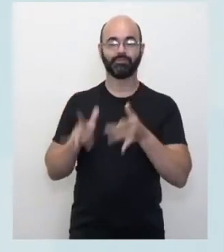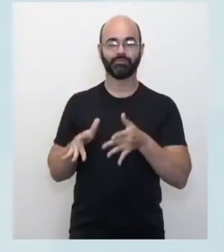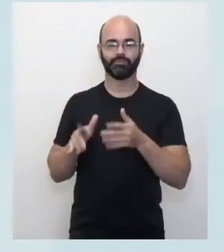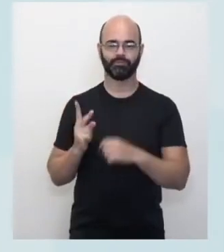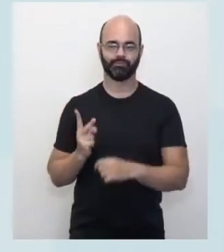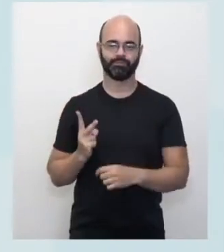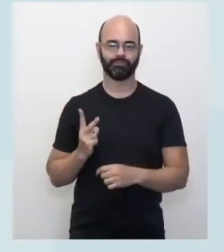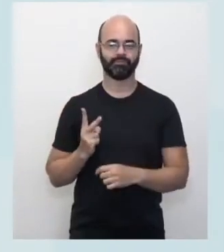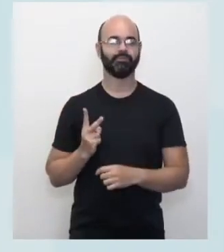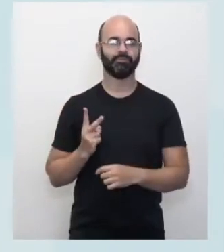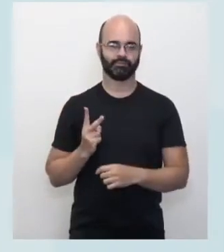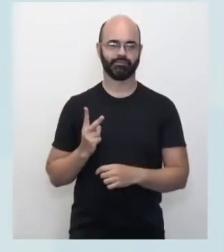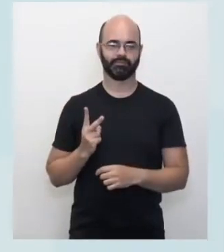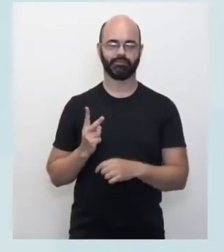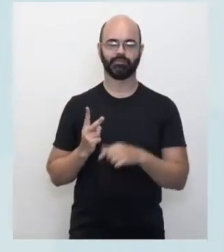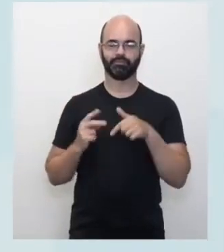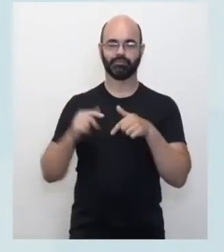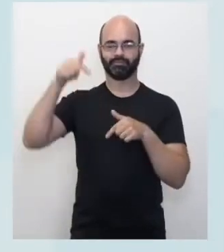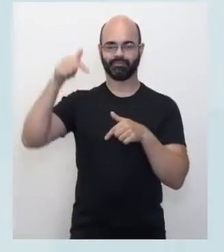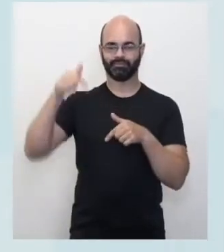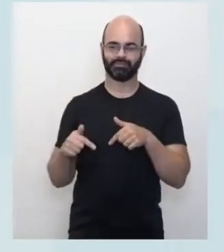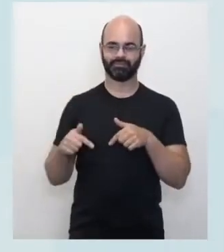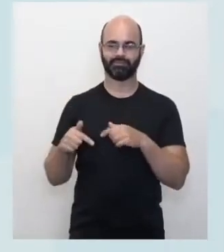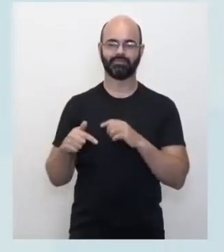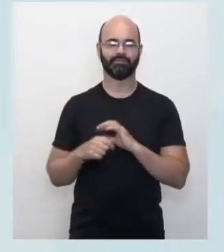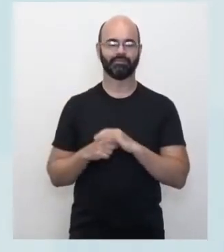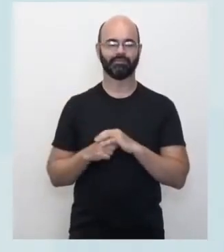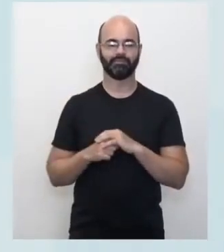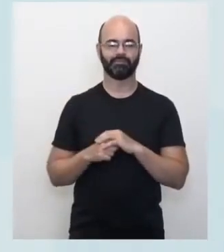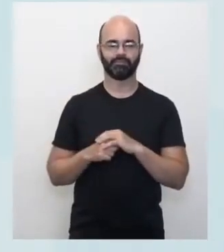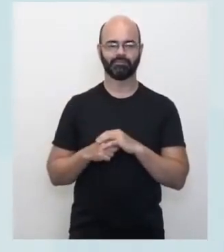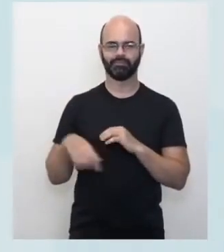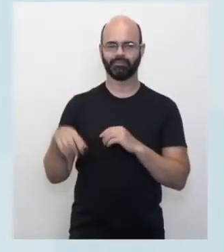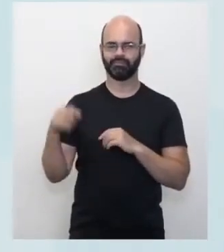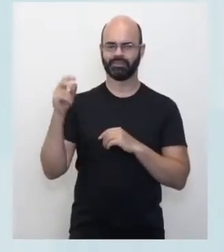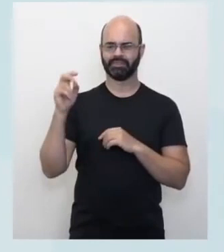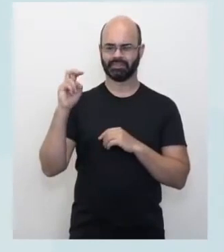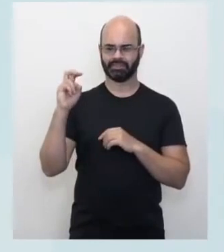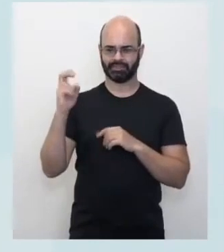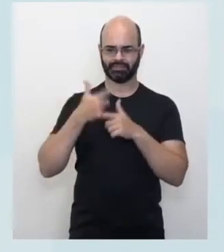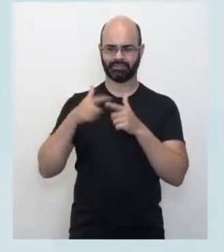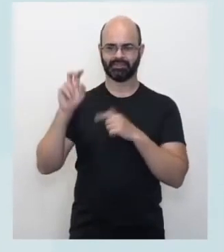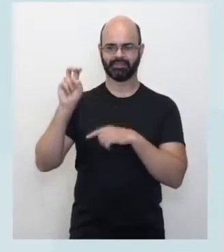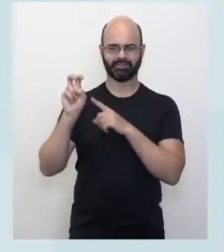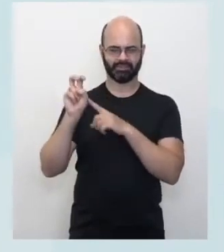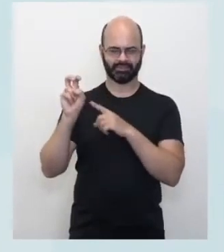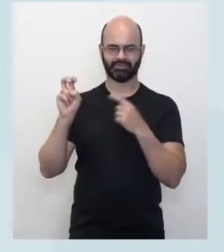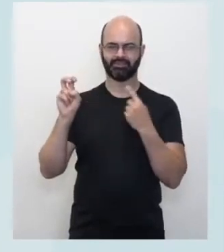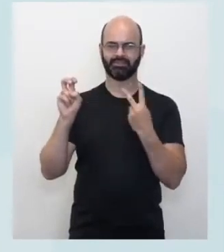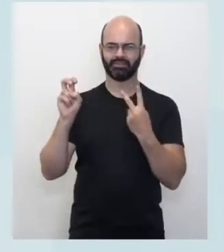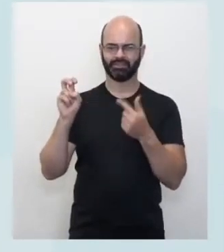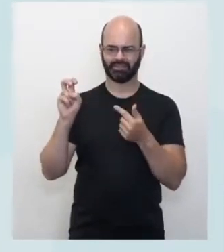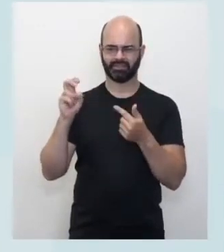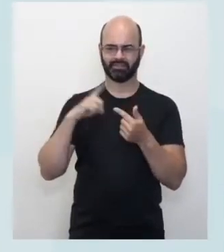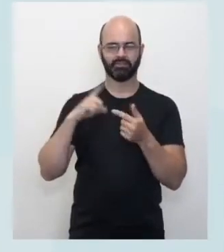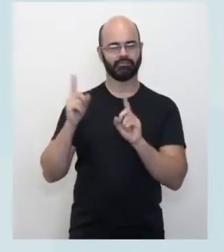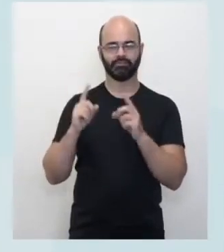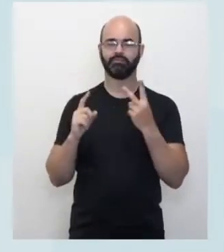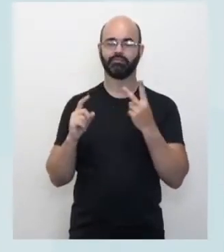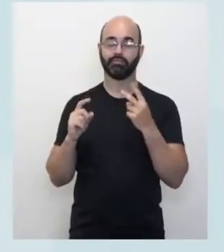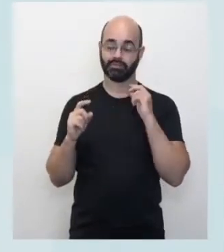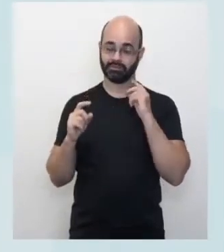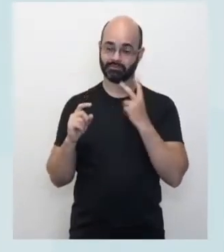2. Abaixo 7. Tá, tabuada do 5 tem 27? Não, tem 25. 5